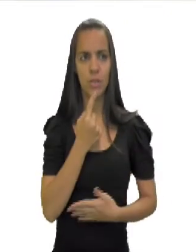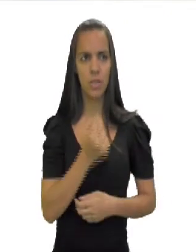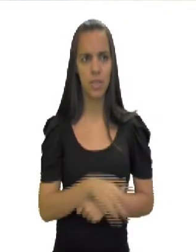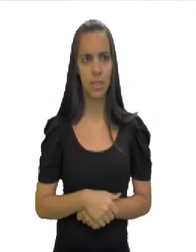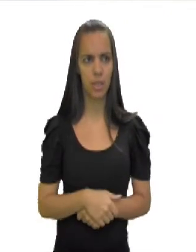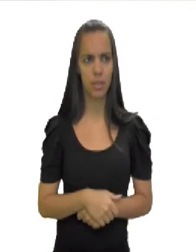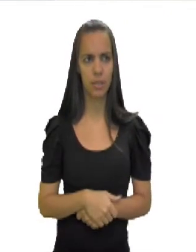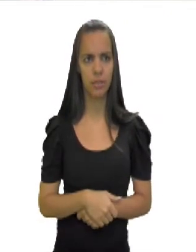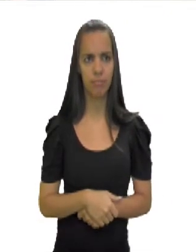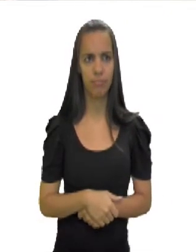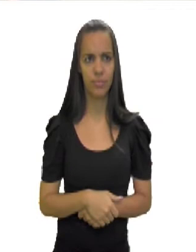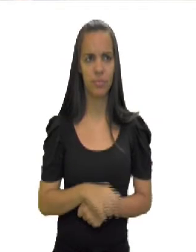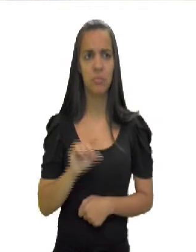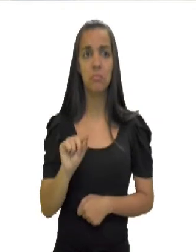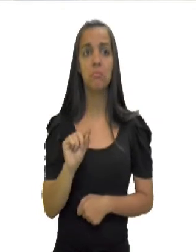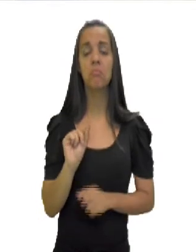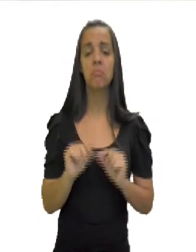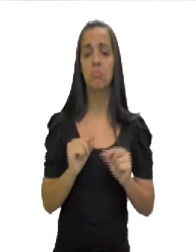sangue, professora?